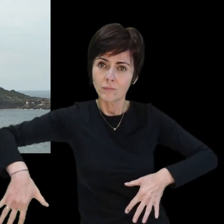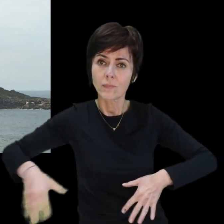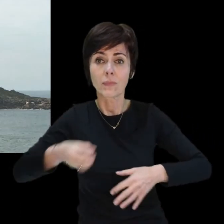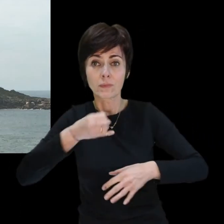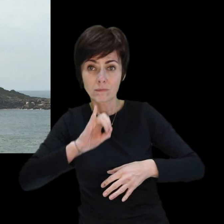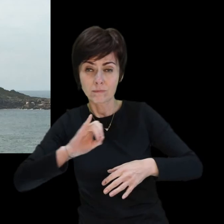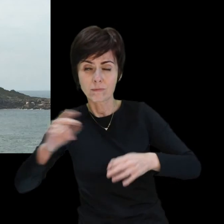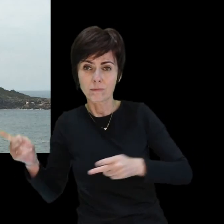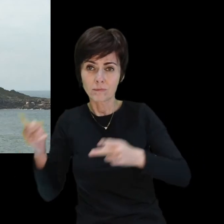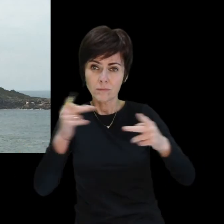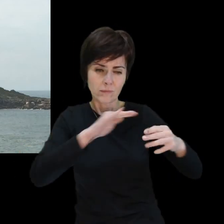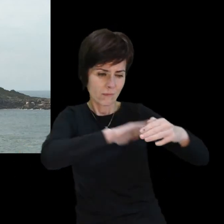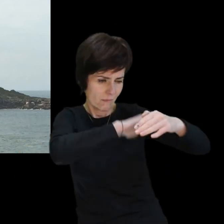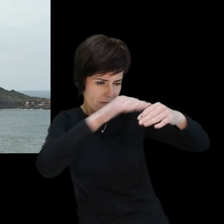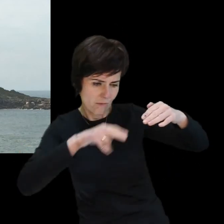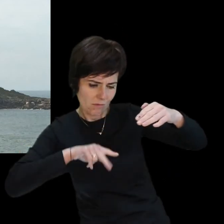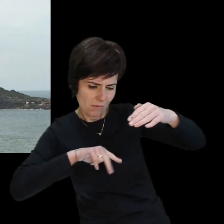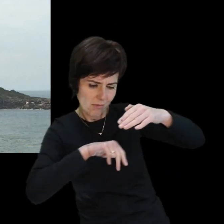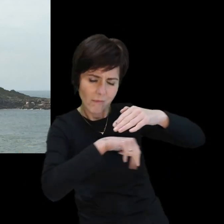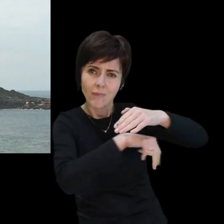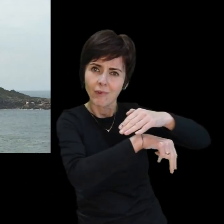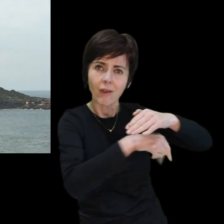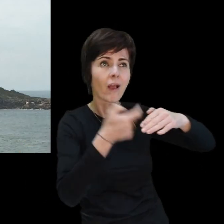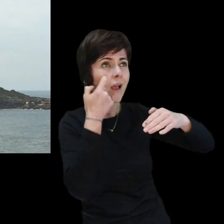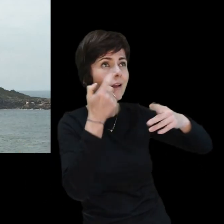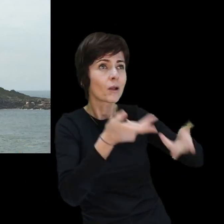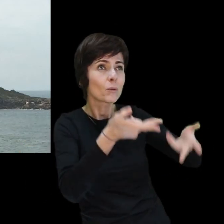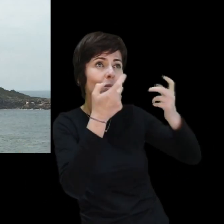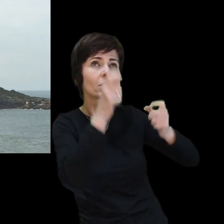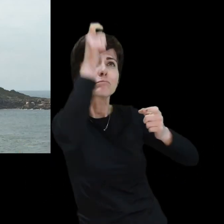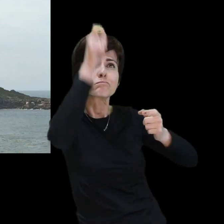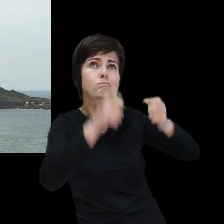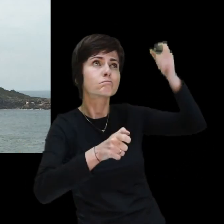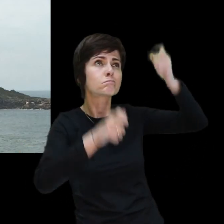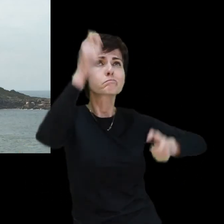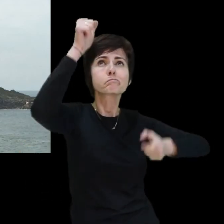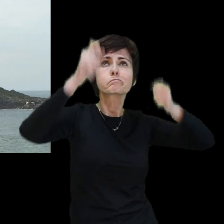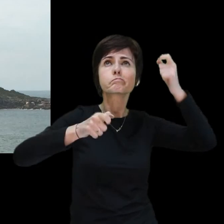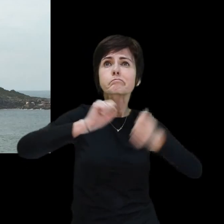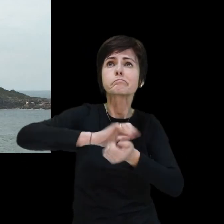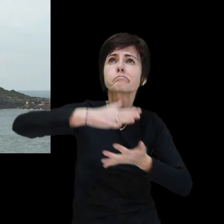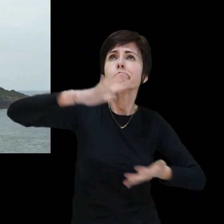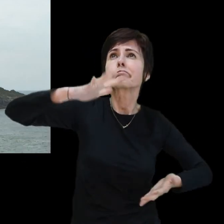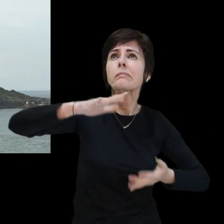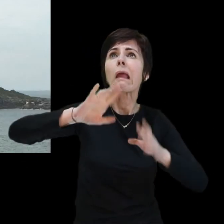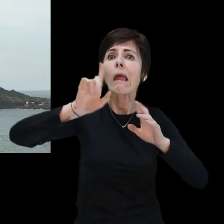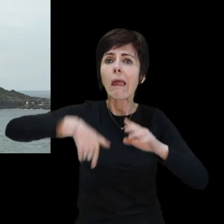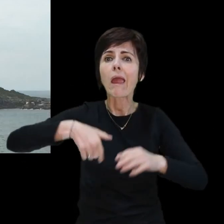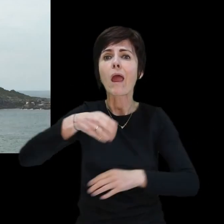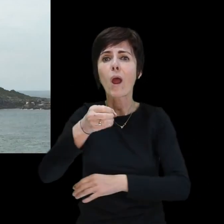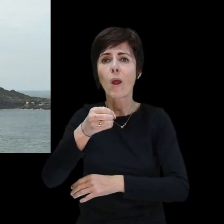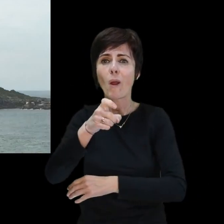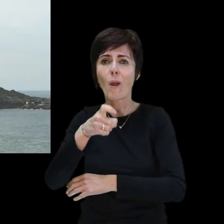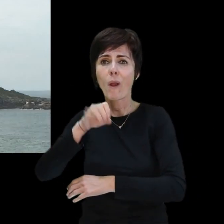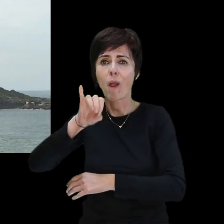visita uma caverna, por exemplo, nós vemos ali a formação de estalactites, estalagnites. Tudo isso são esses óxidos que são